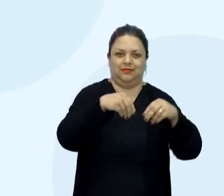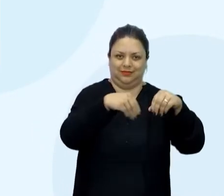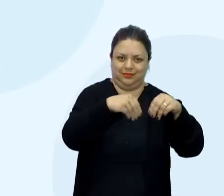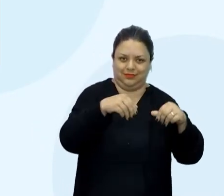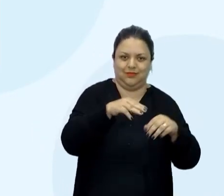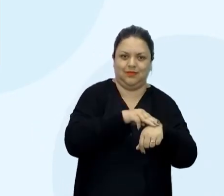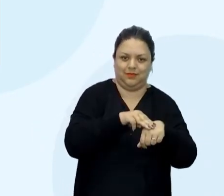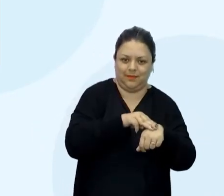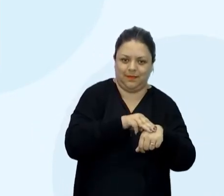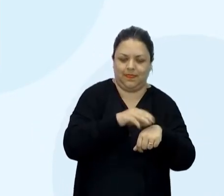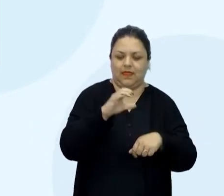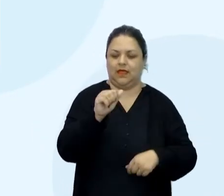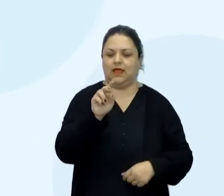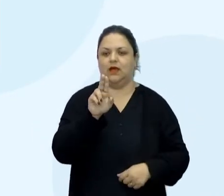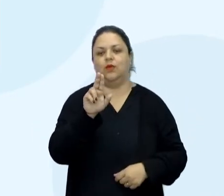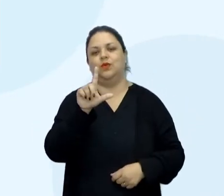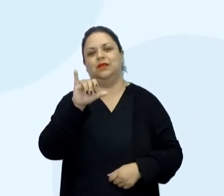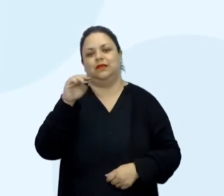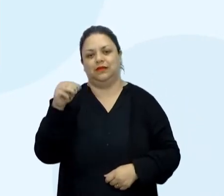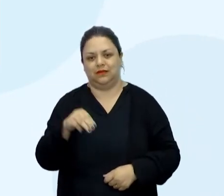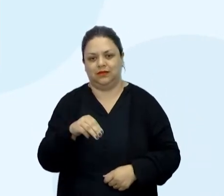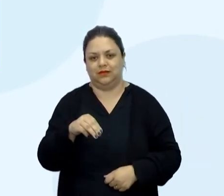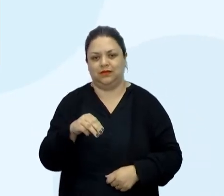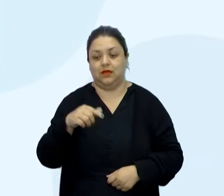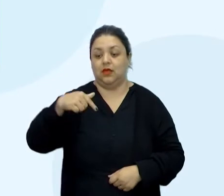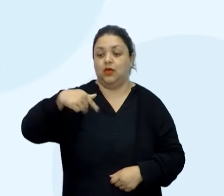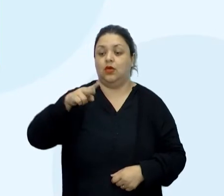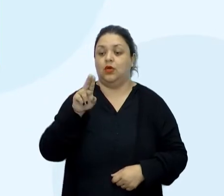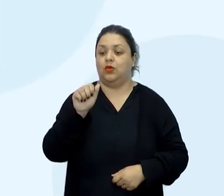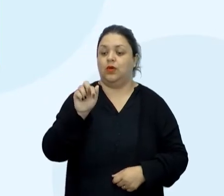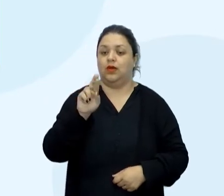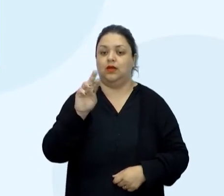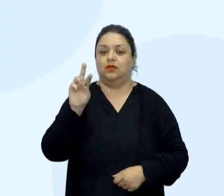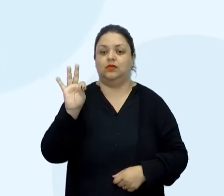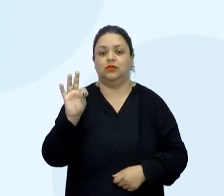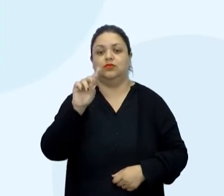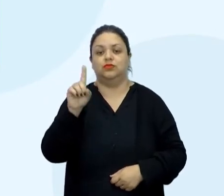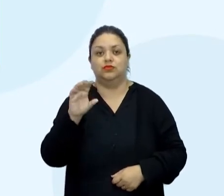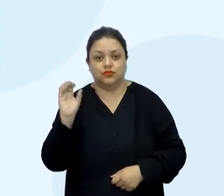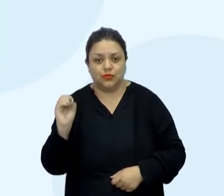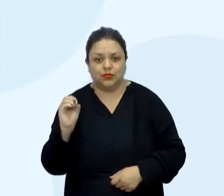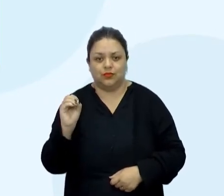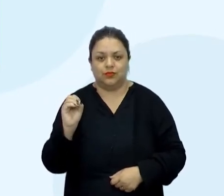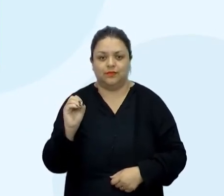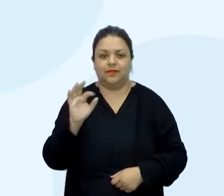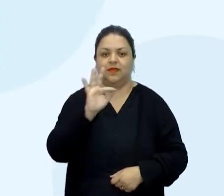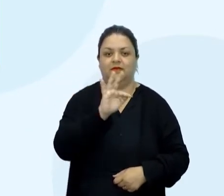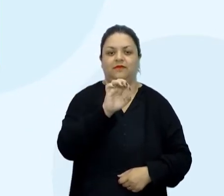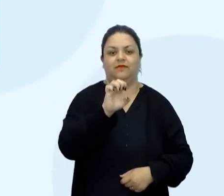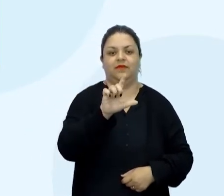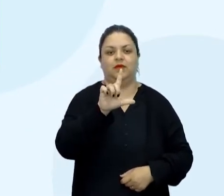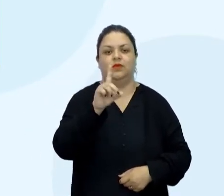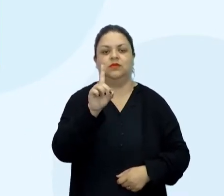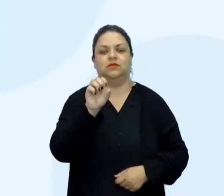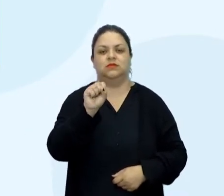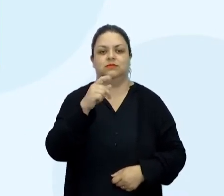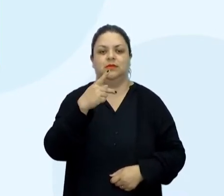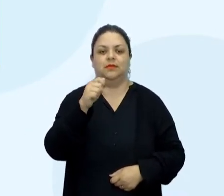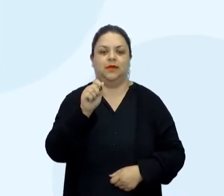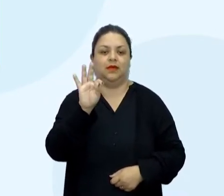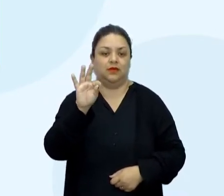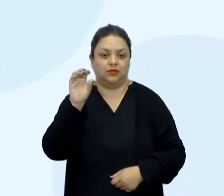tá? Quartzo, feldspato, então são minerais, né? Que geralmente são óxidos, misturados em diferentes proporções e eles são,